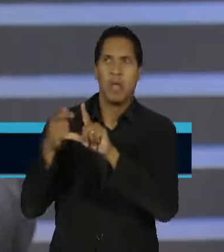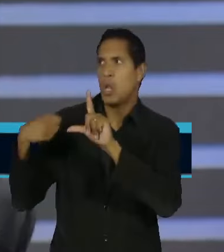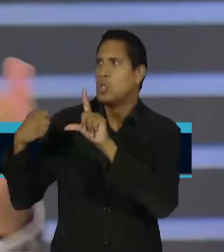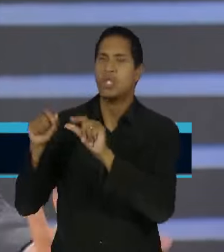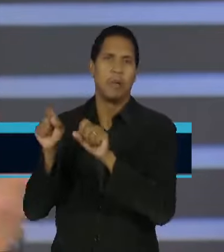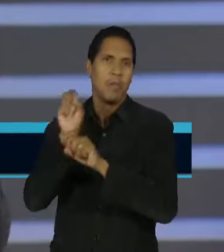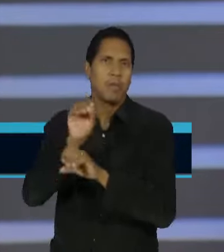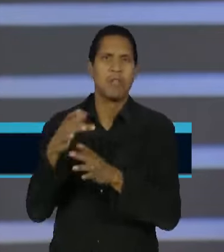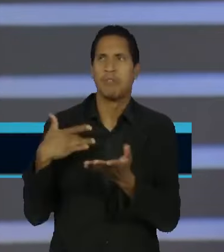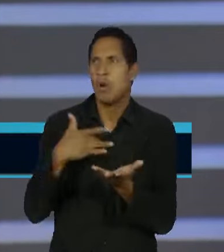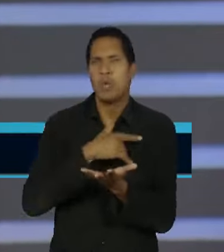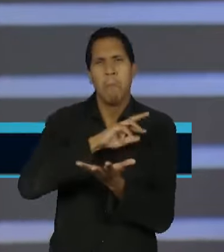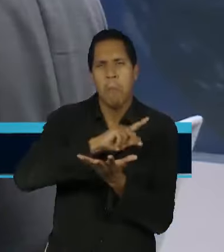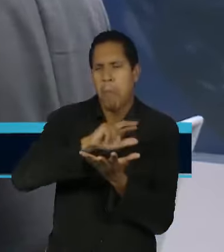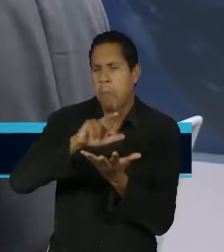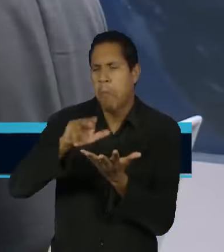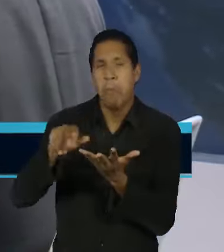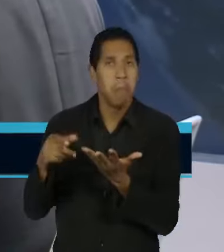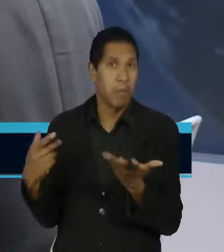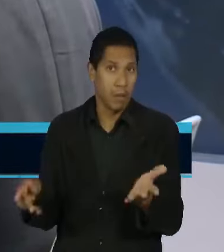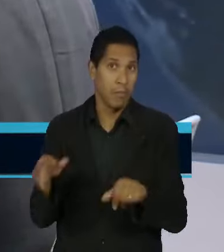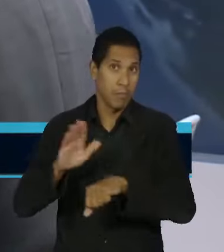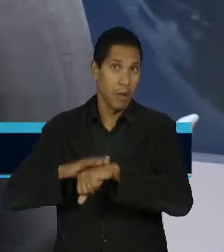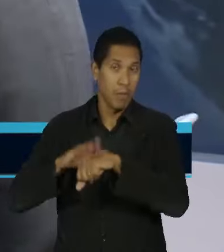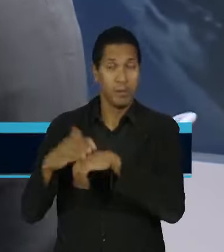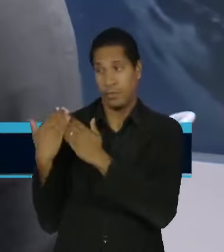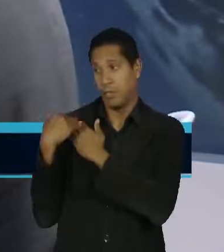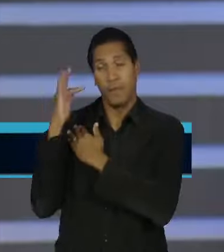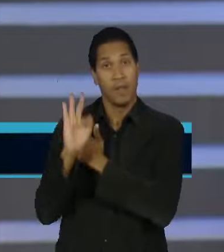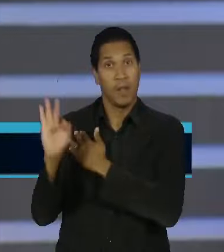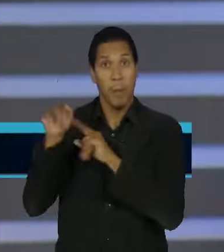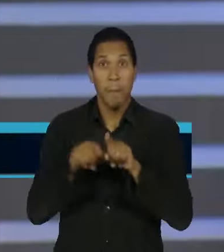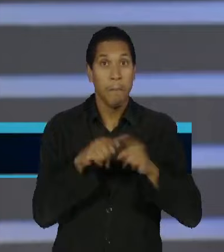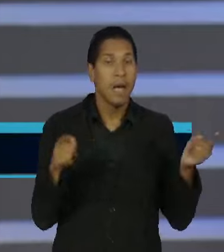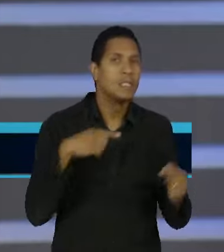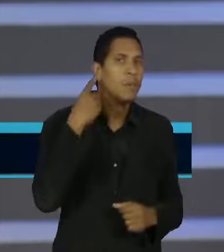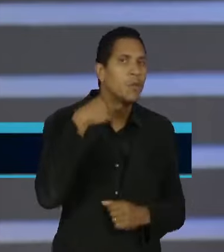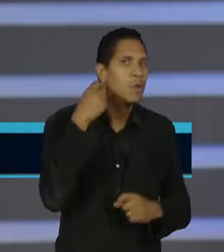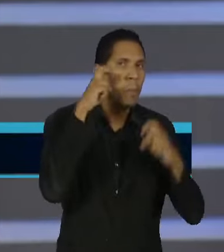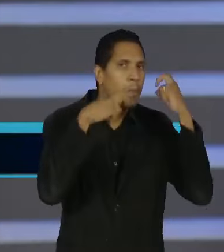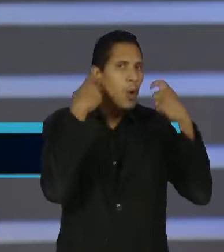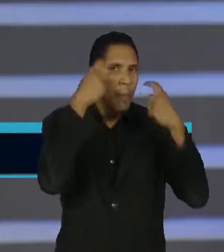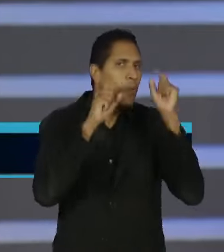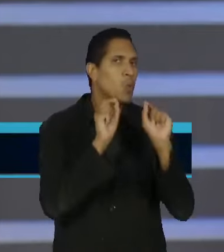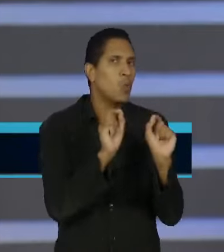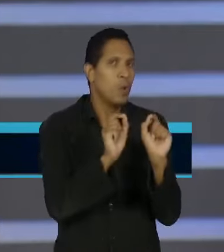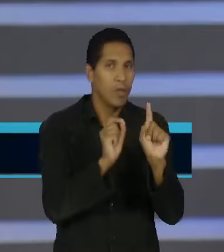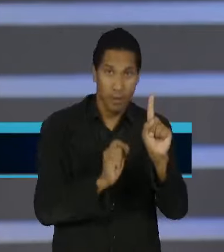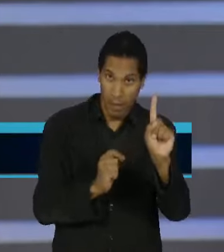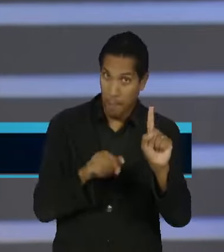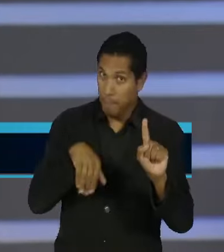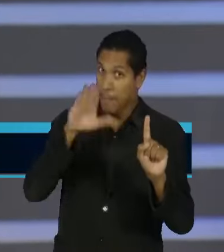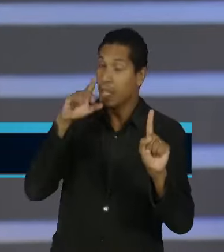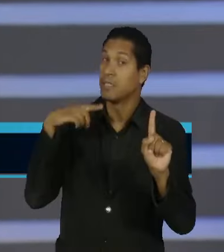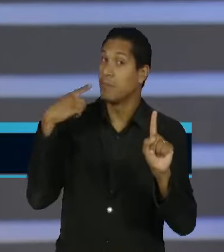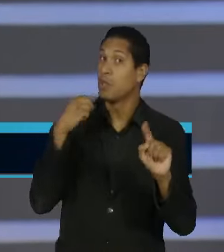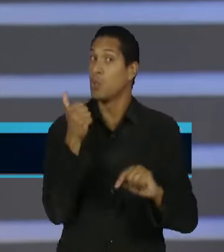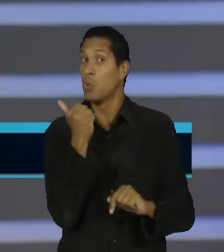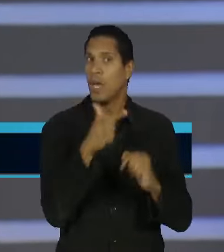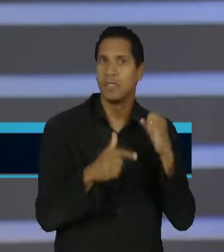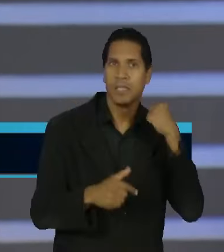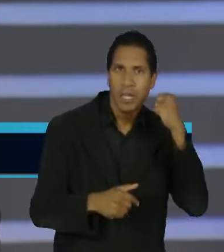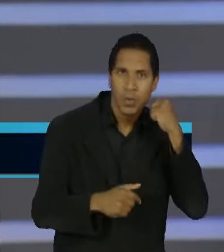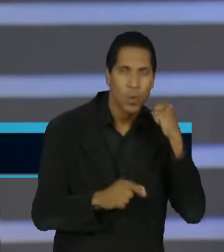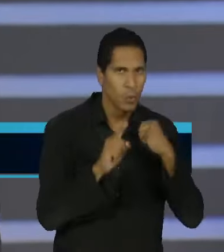educação saúde de processos Nacionais Só que os deputados estão preocupados com o que este ano principalmente deputados mais até que senadores